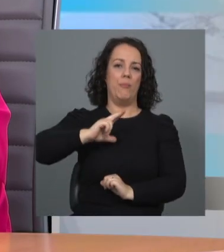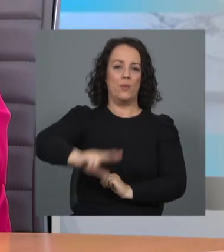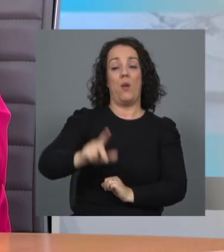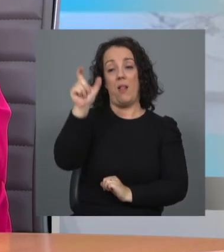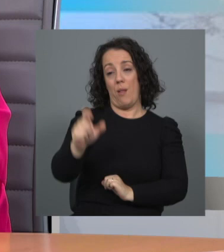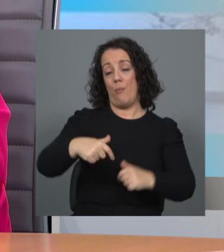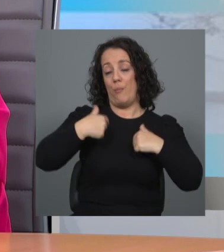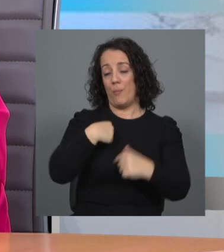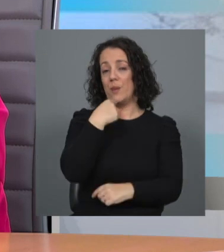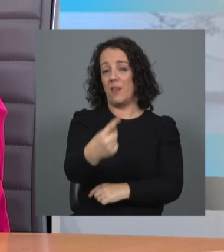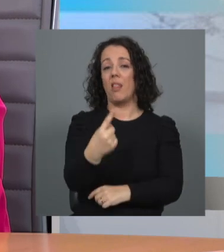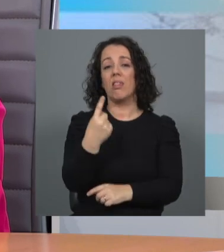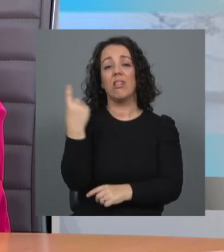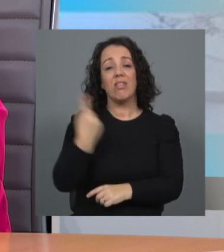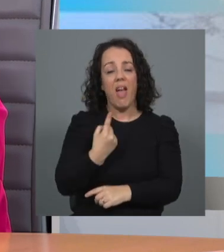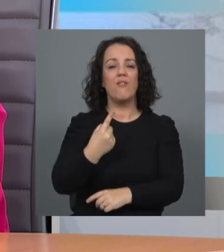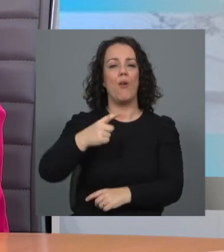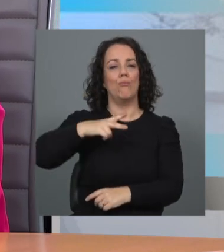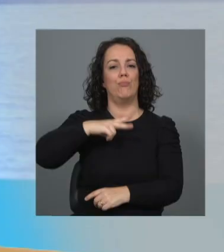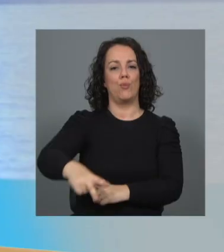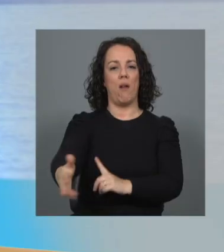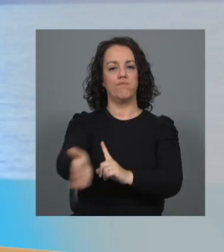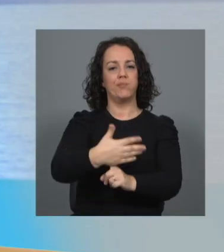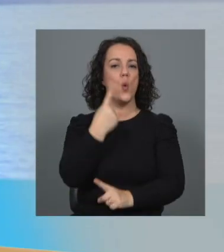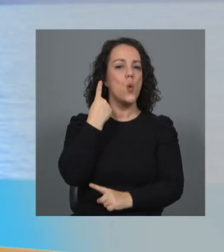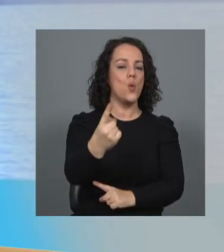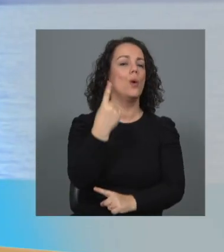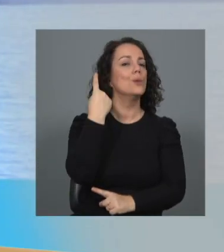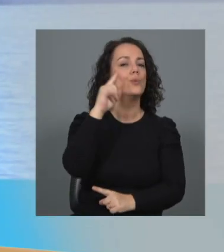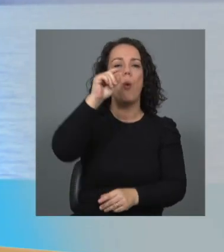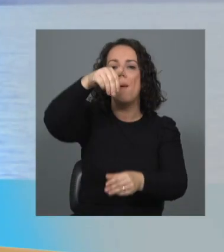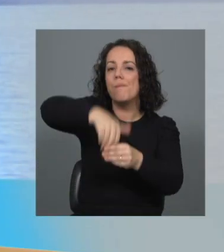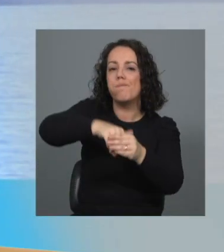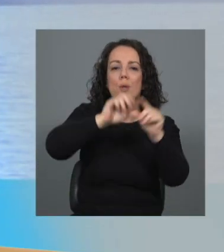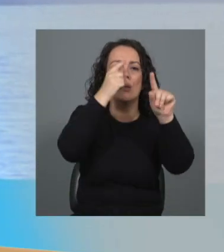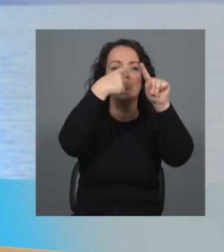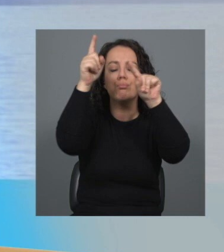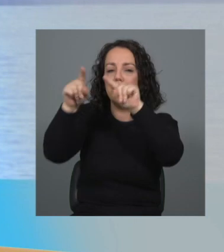próprio disse, um só Portugal e não vários Portugais. E nesta fase em que